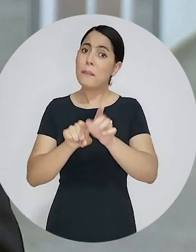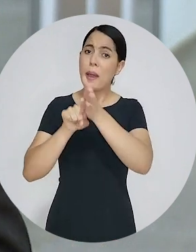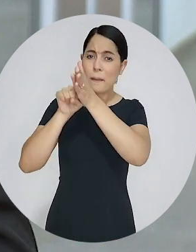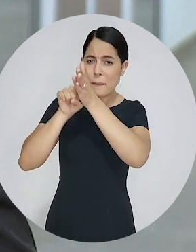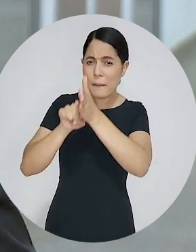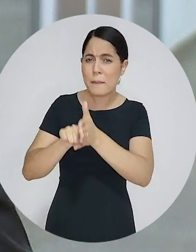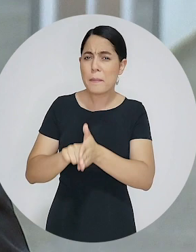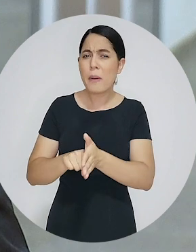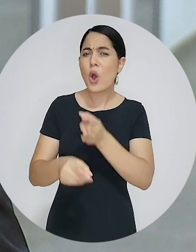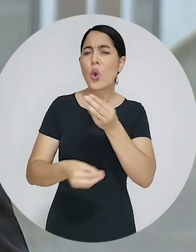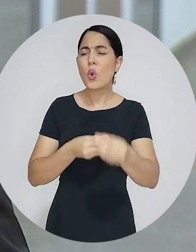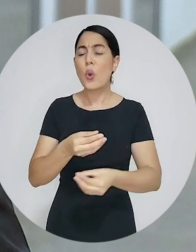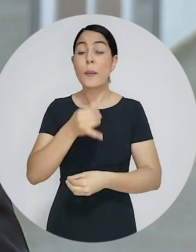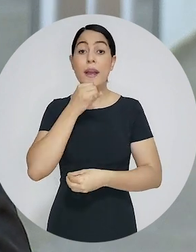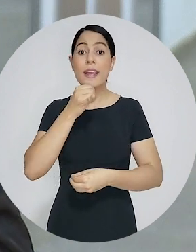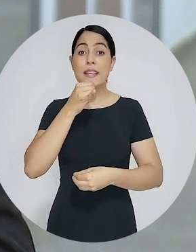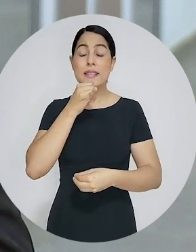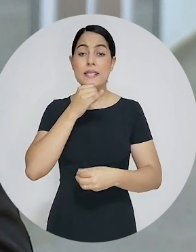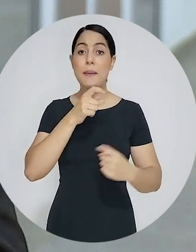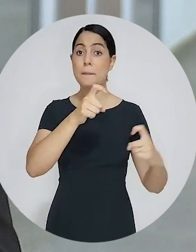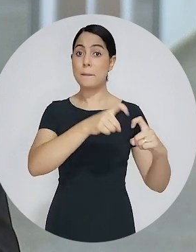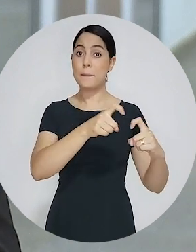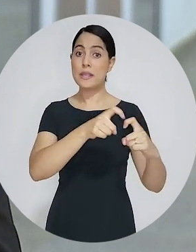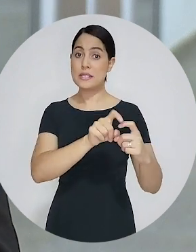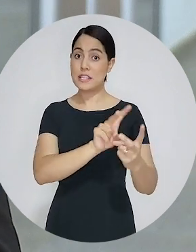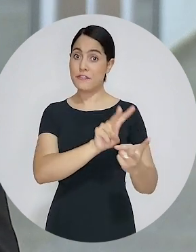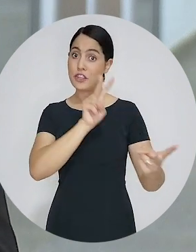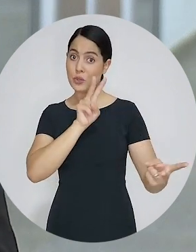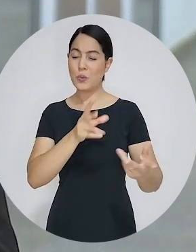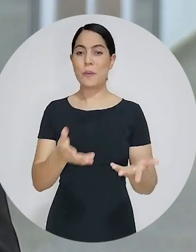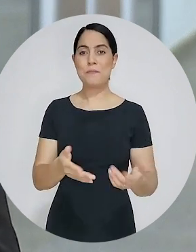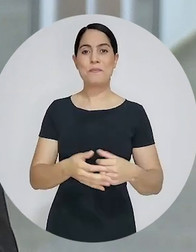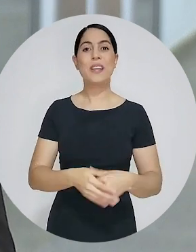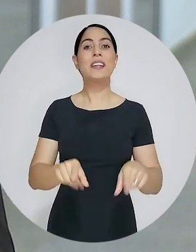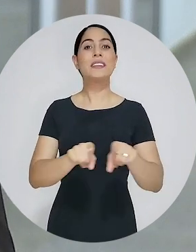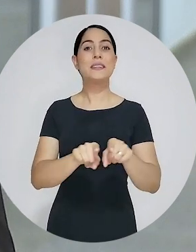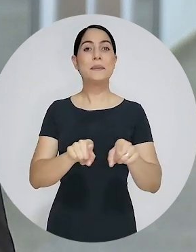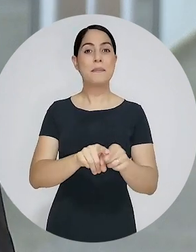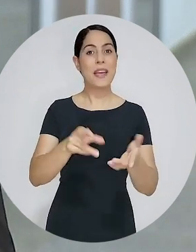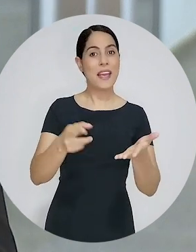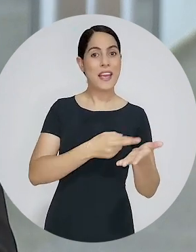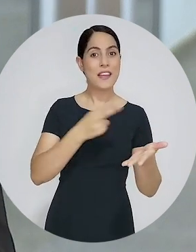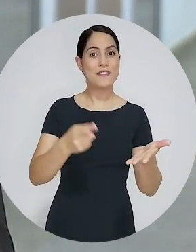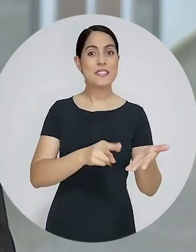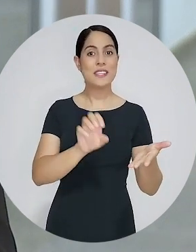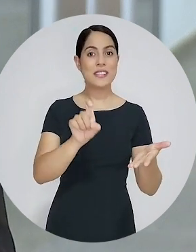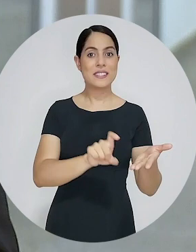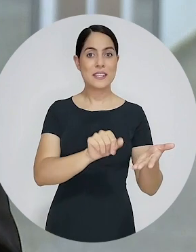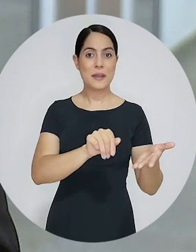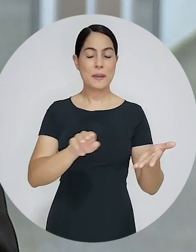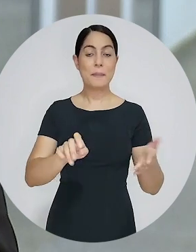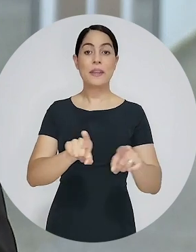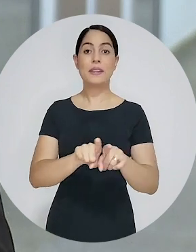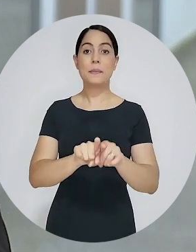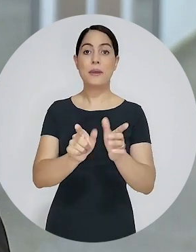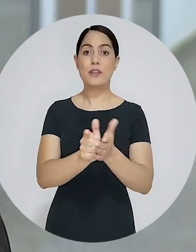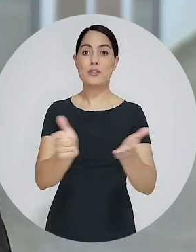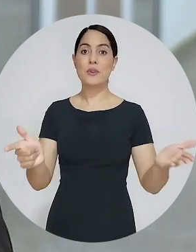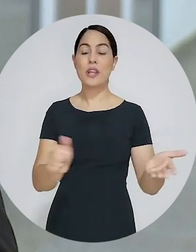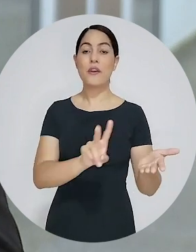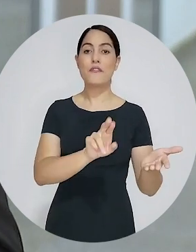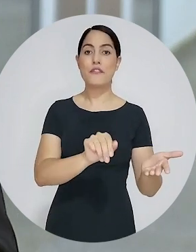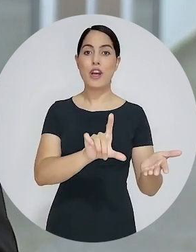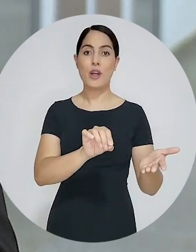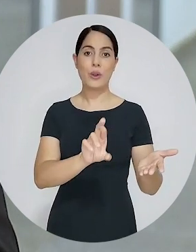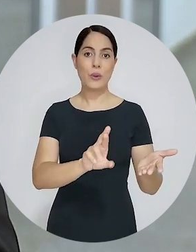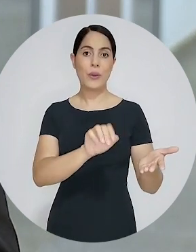Assistência destacam as consultas em telemedicina, assinaturas gratuitas da revista Exame, jornais Valor